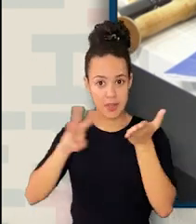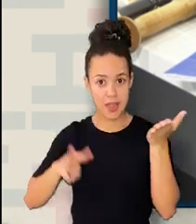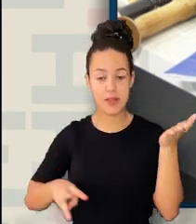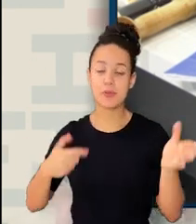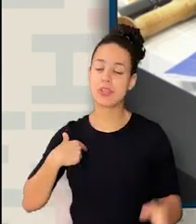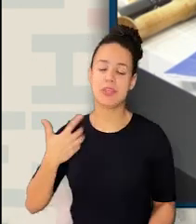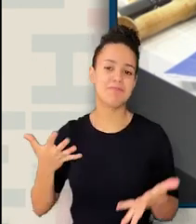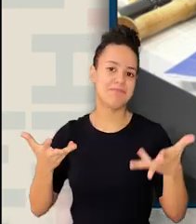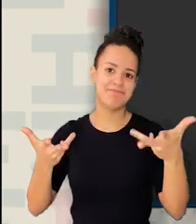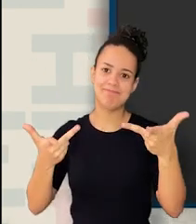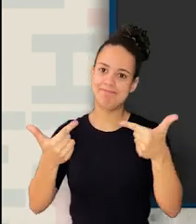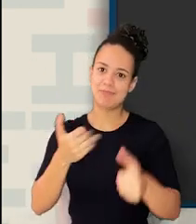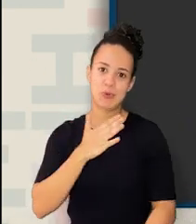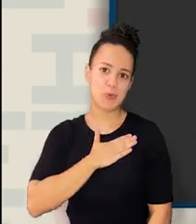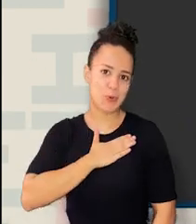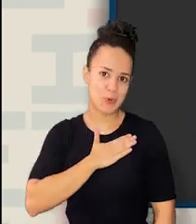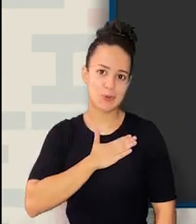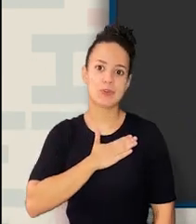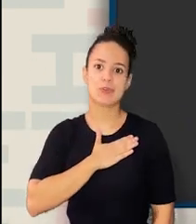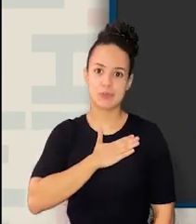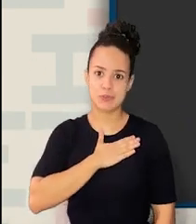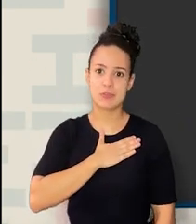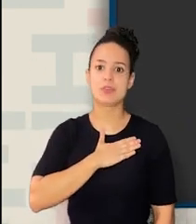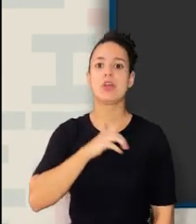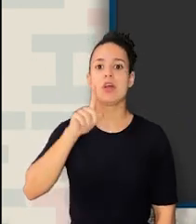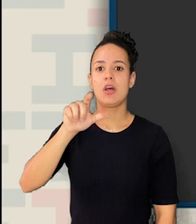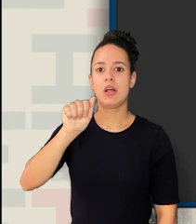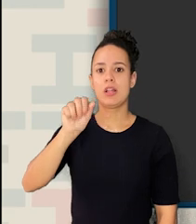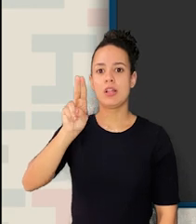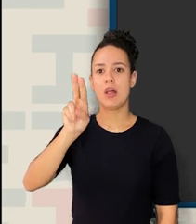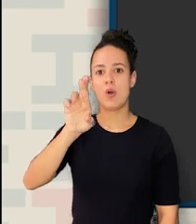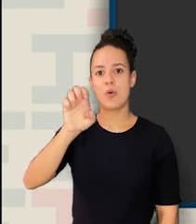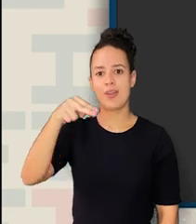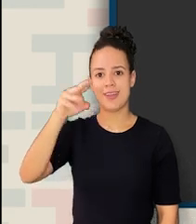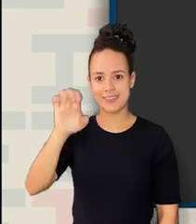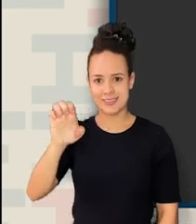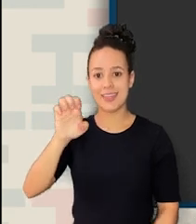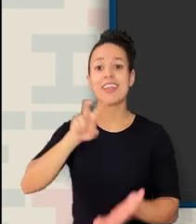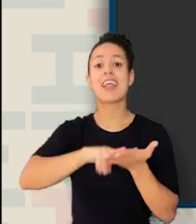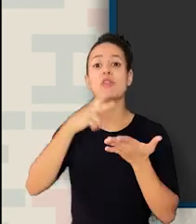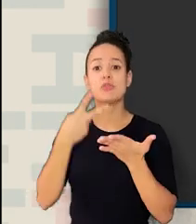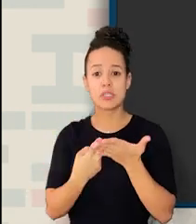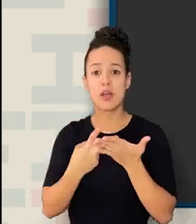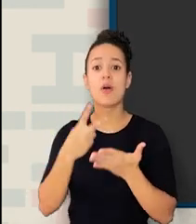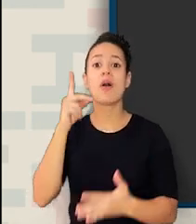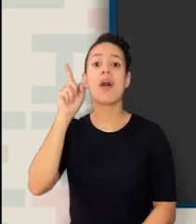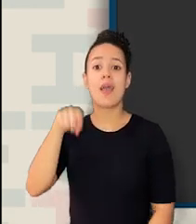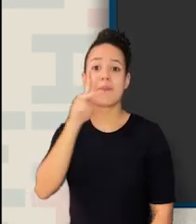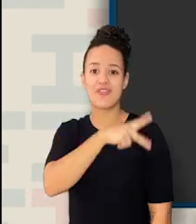acho maravilhoso, da Laurence Potier, que foi traduzido pela professora Daniele Barros,